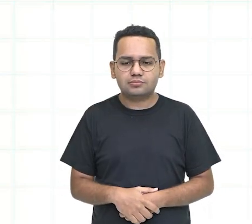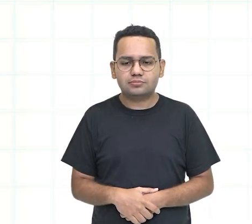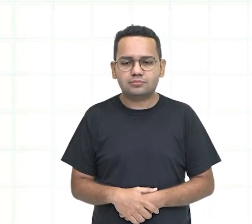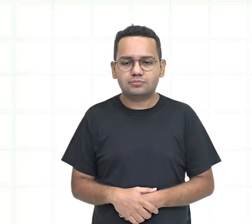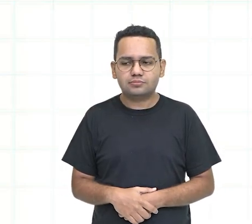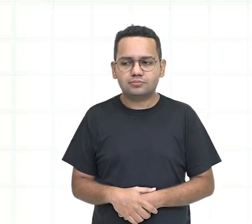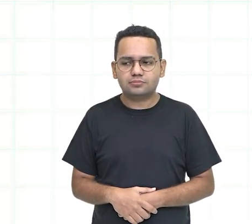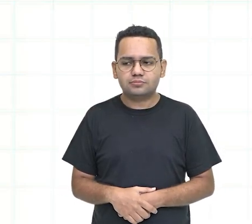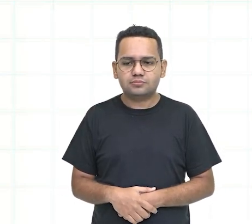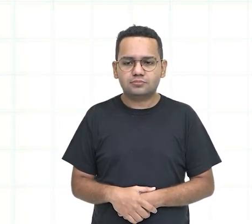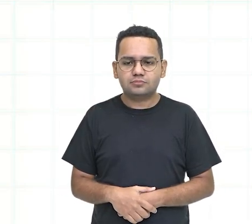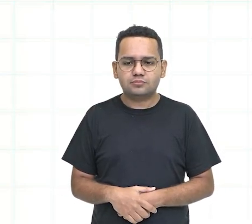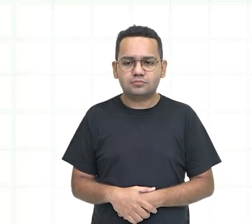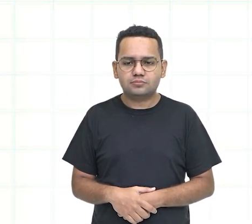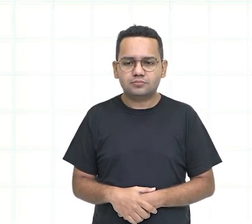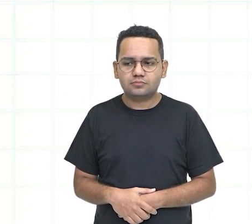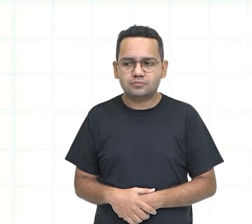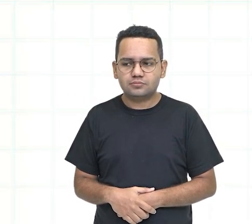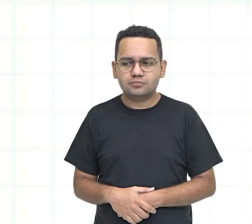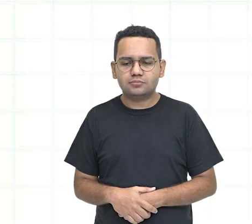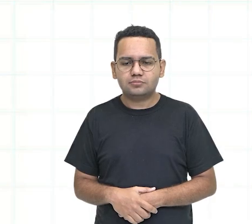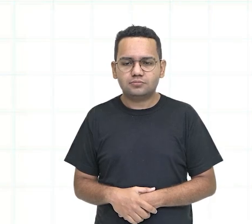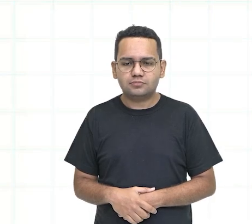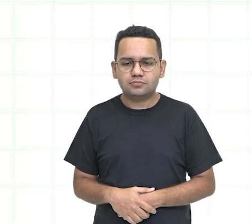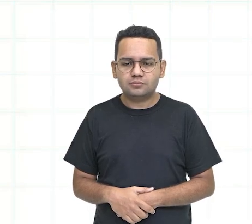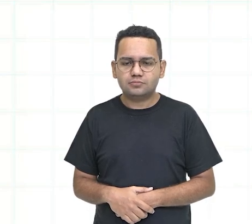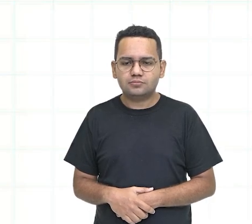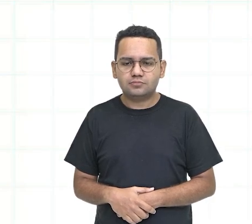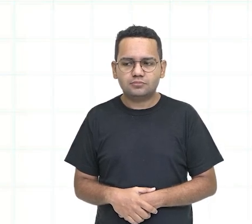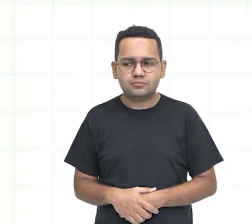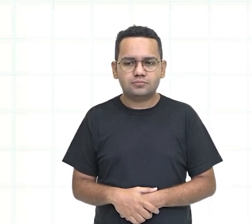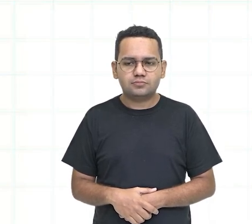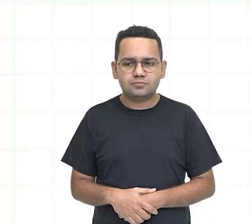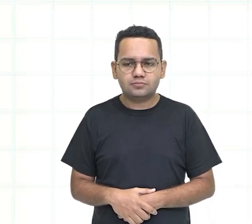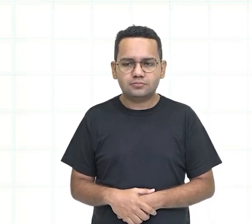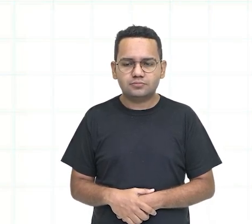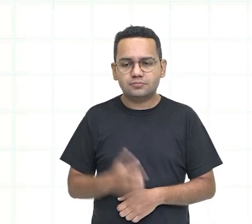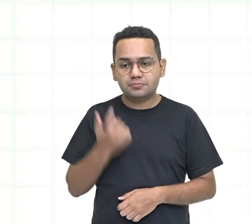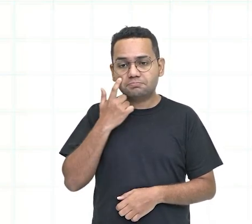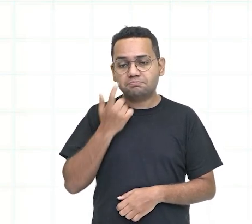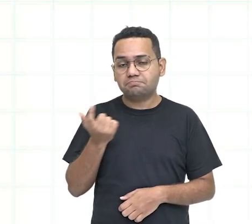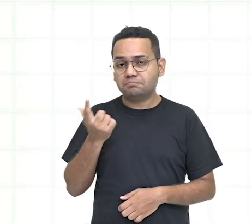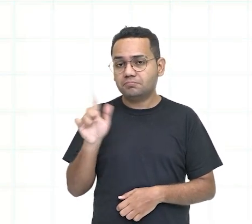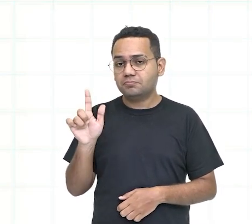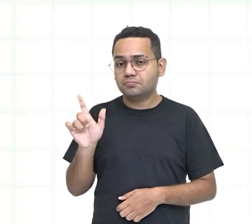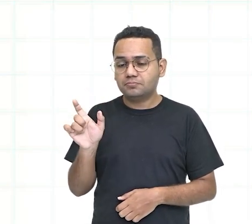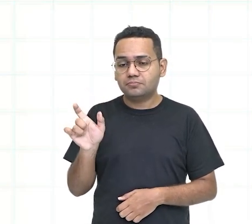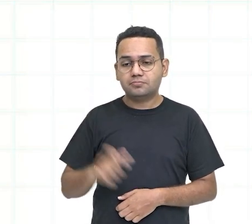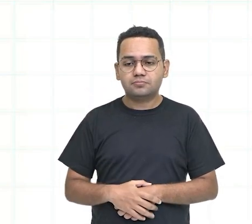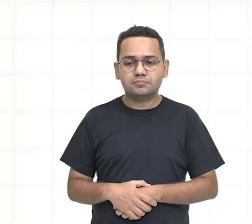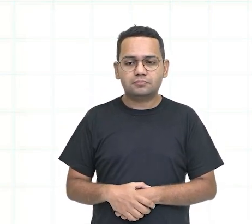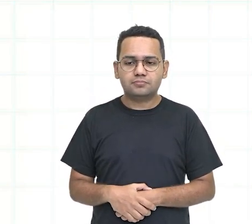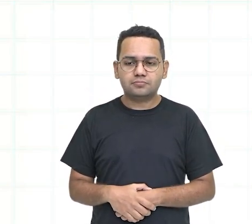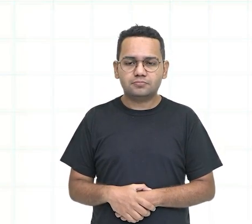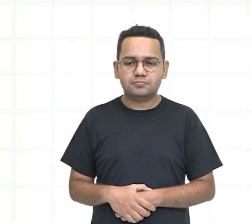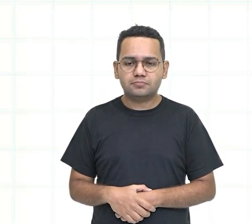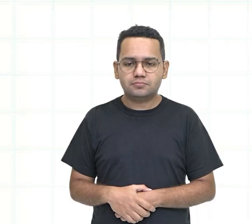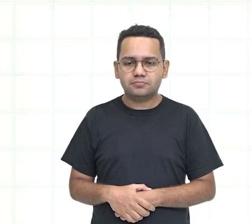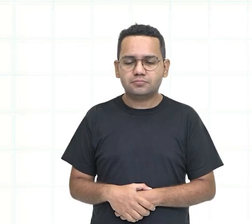Kong, ok? O que mais? Influence,